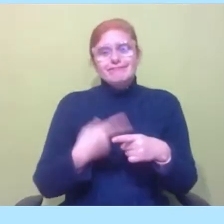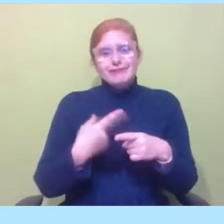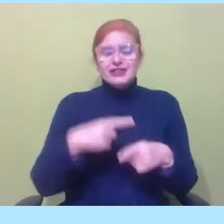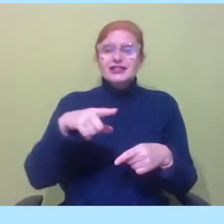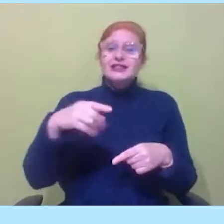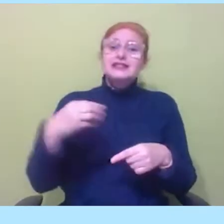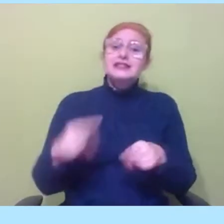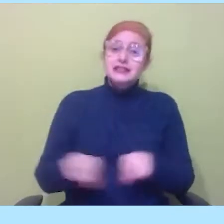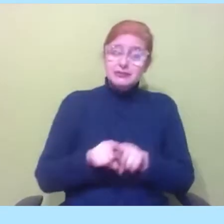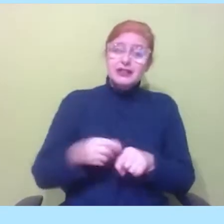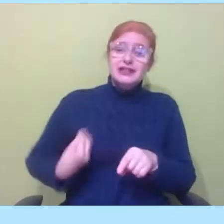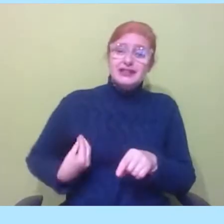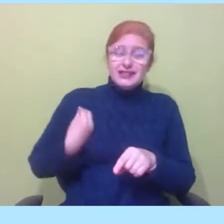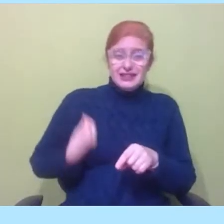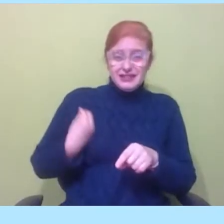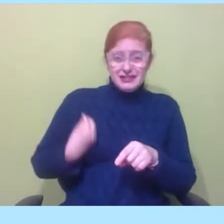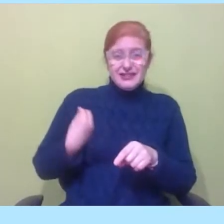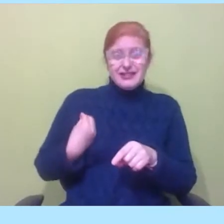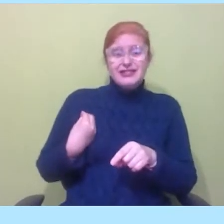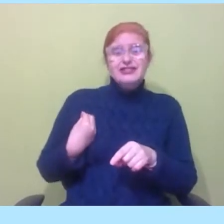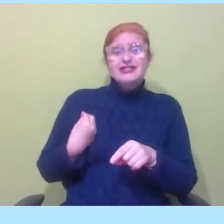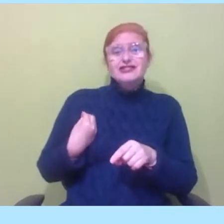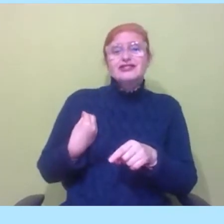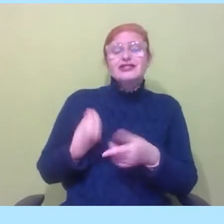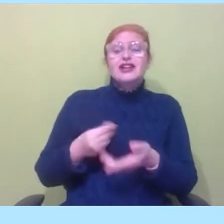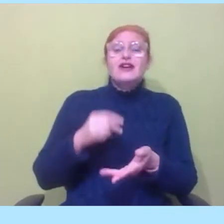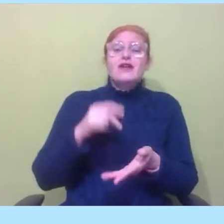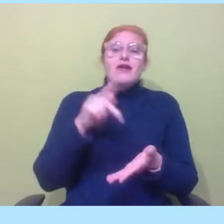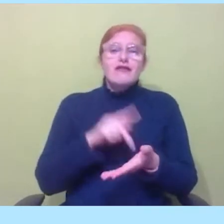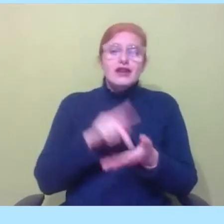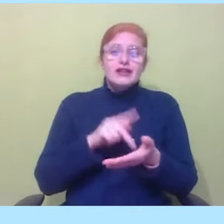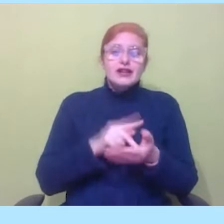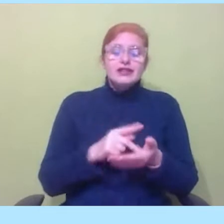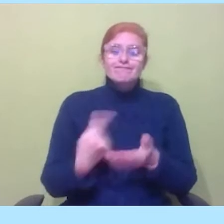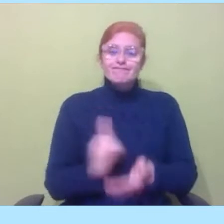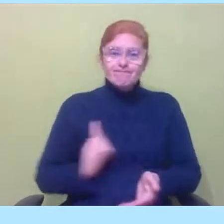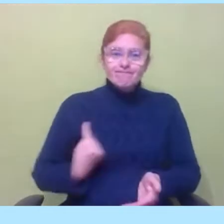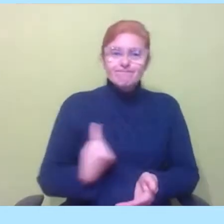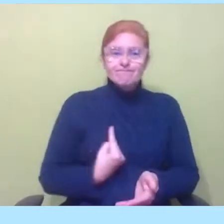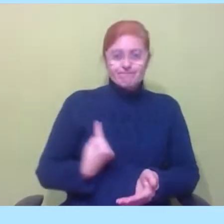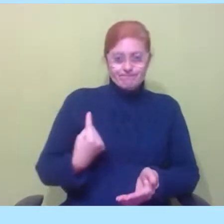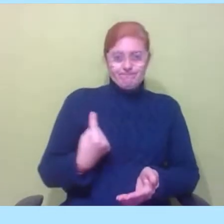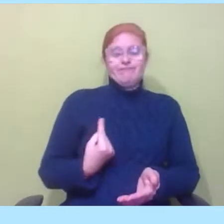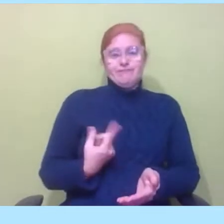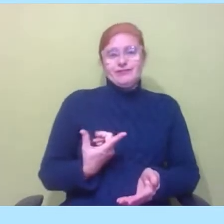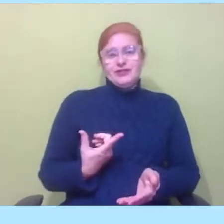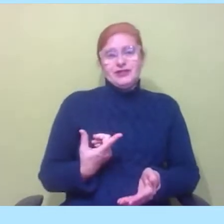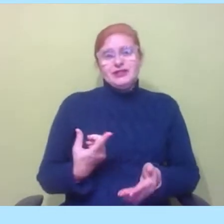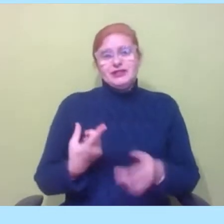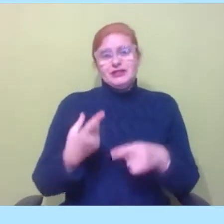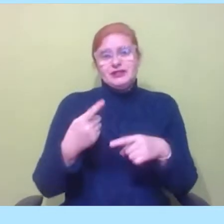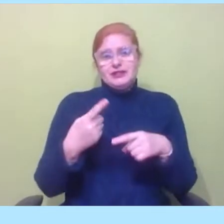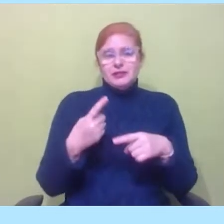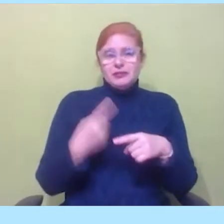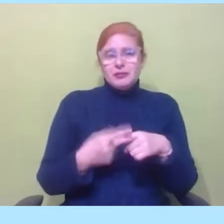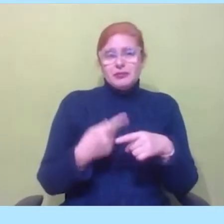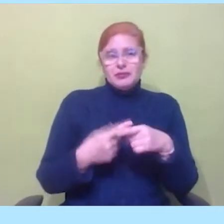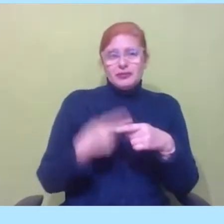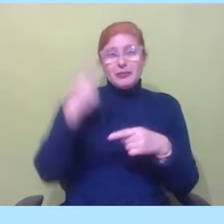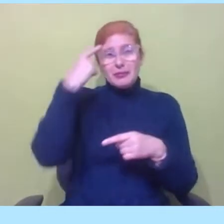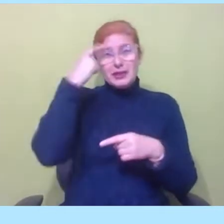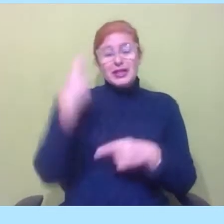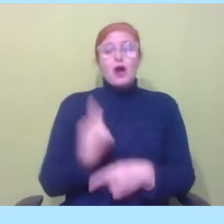é uma verdade que é única, que seria única, pretensamente única, também existe essa